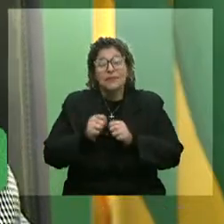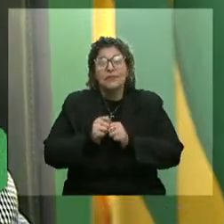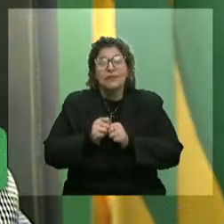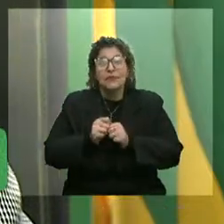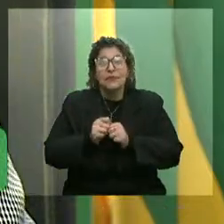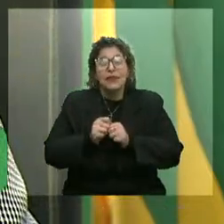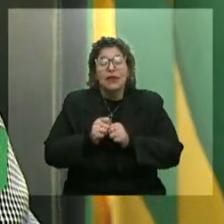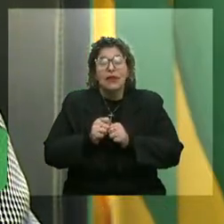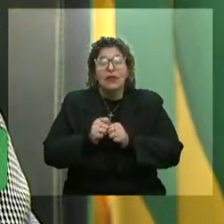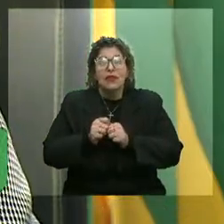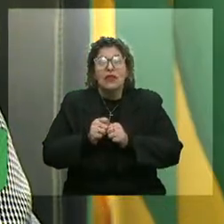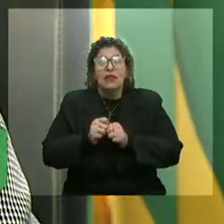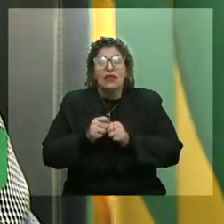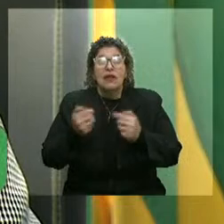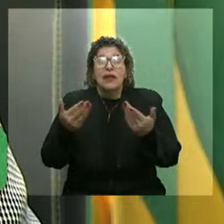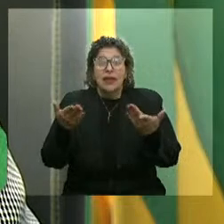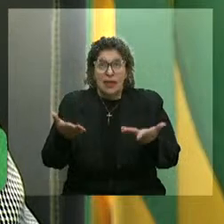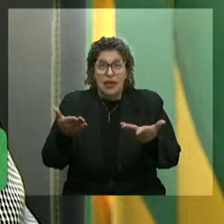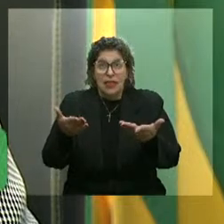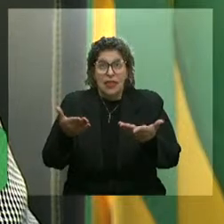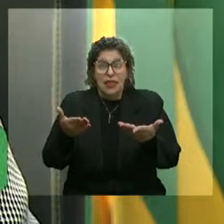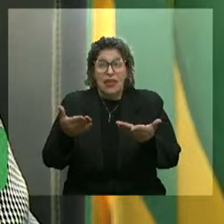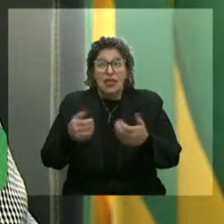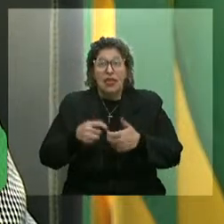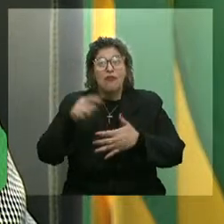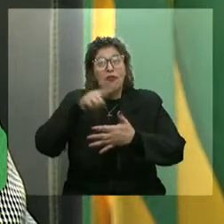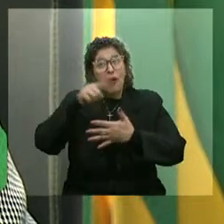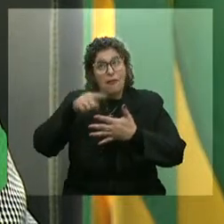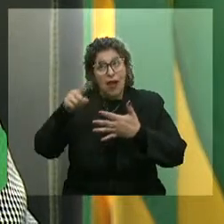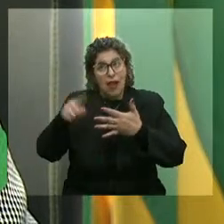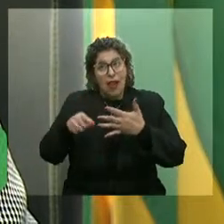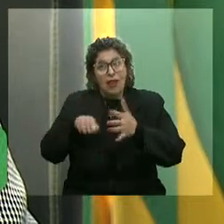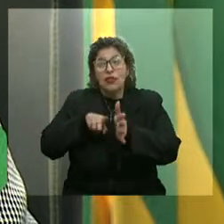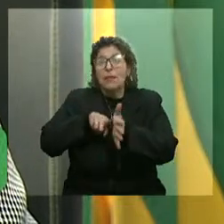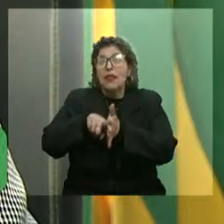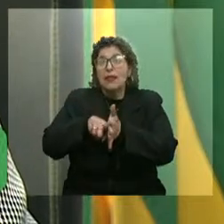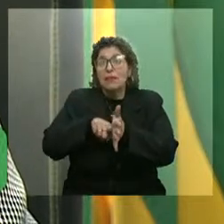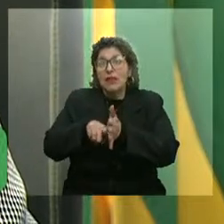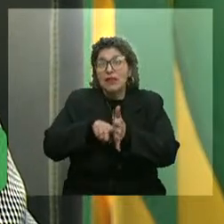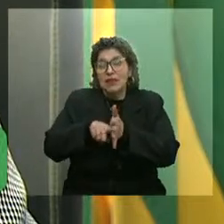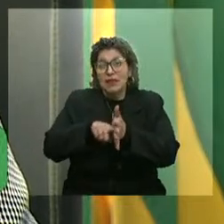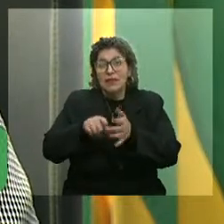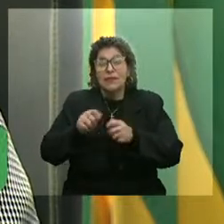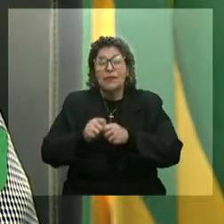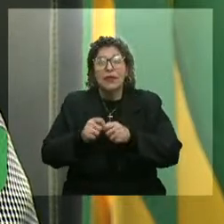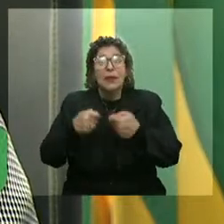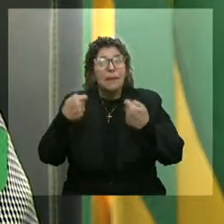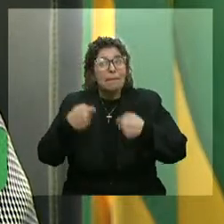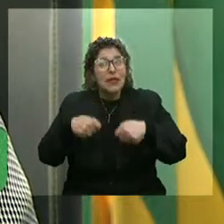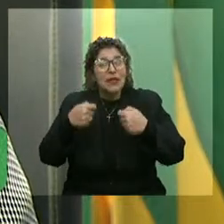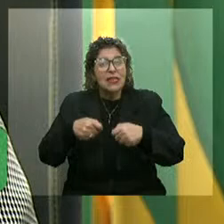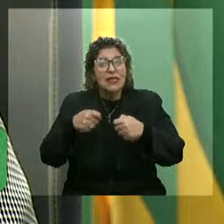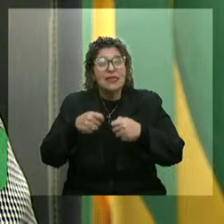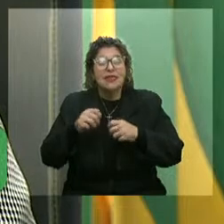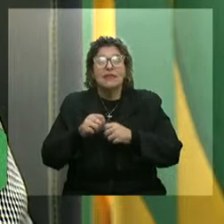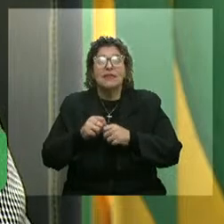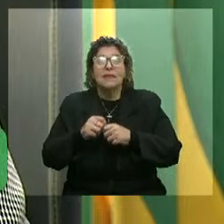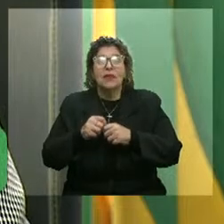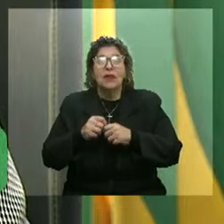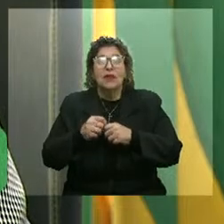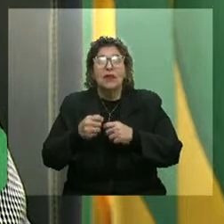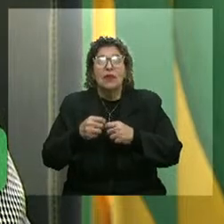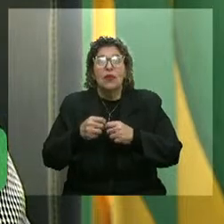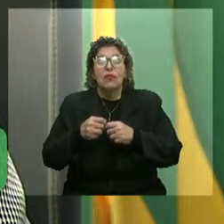colocaste muito bem, e está diagnosticado na pesquisa, nós precisamos implantar